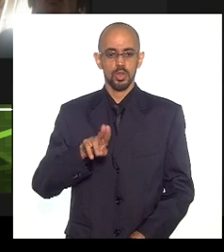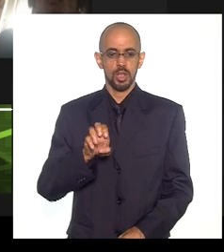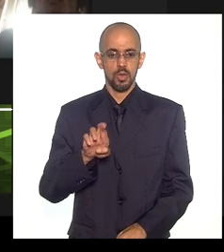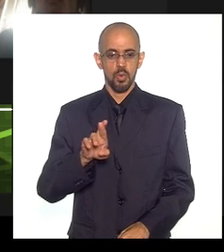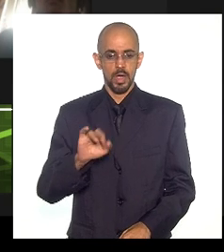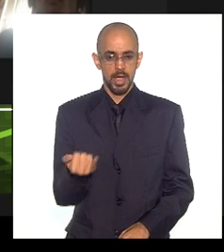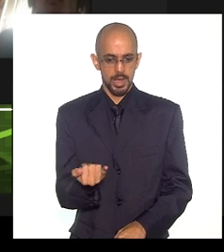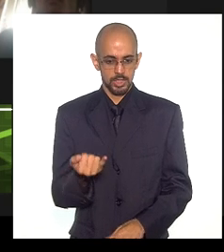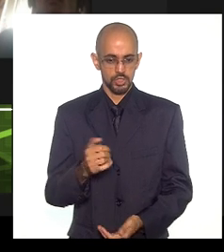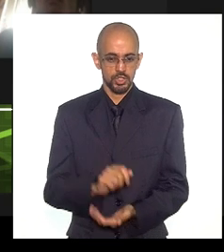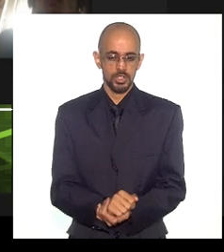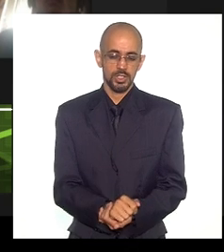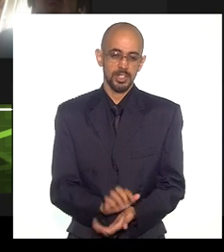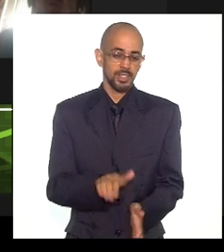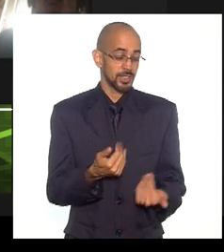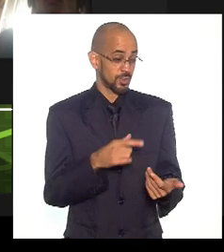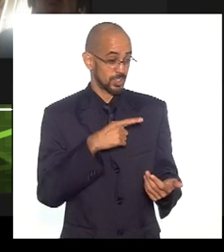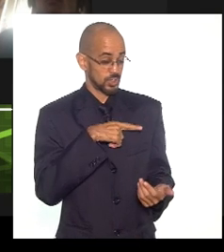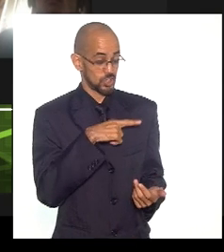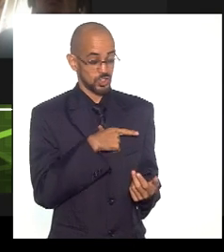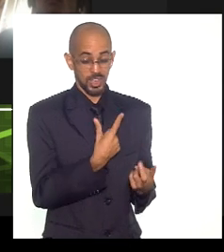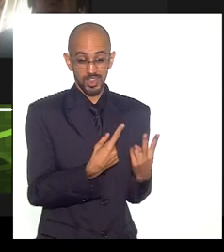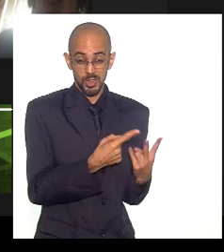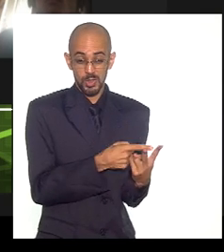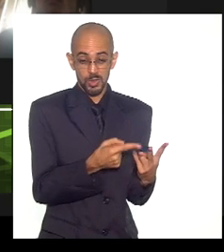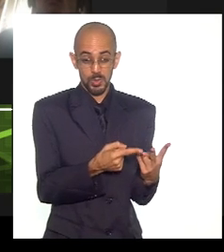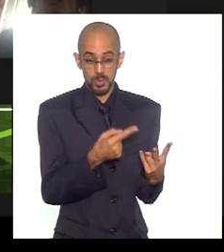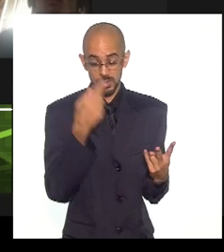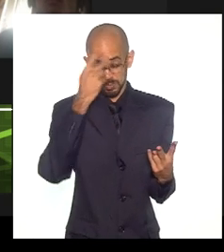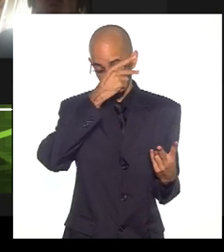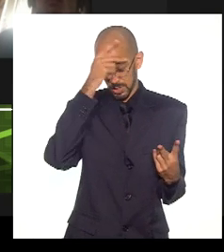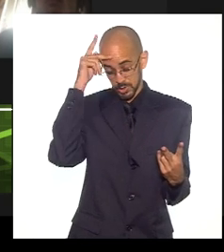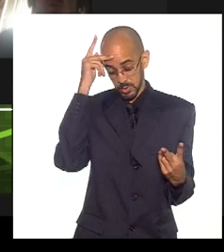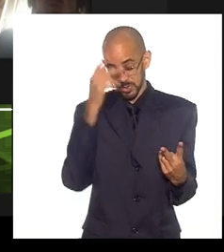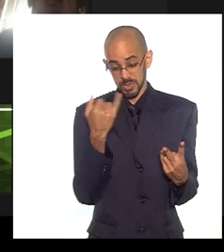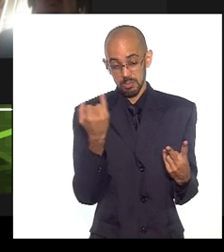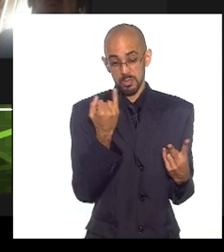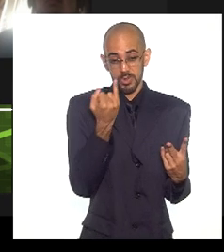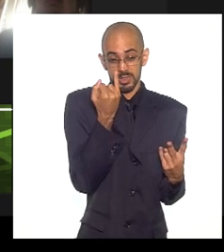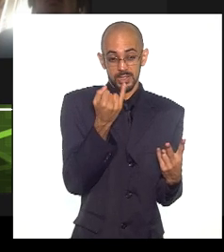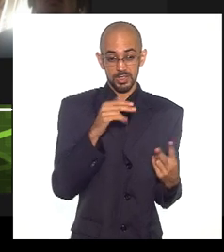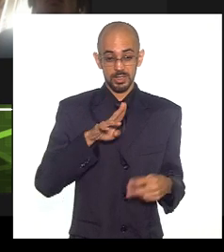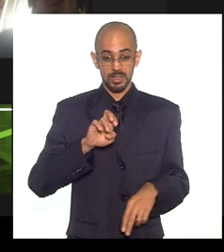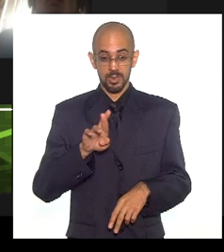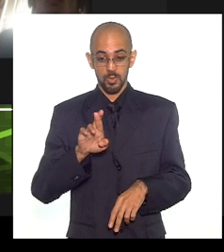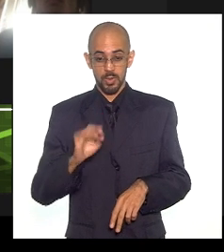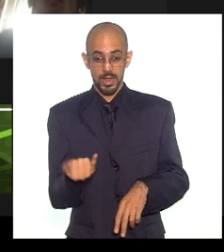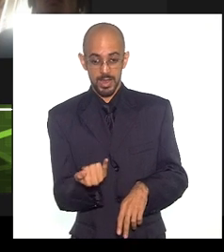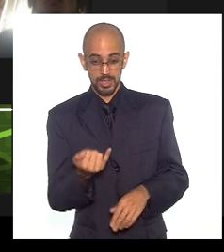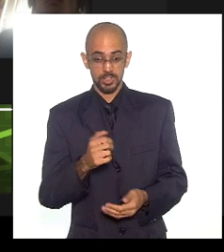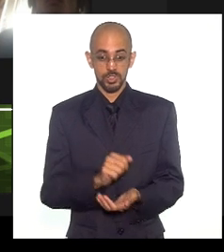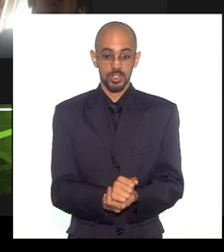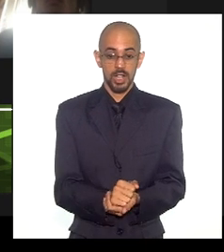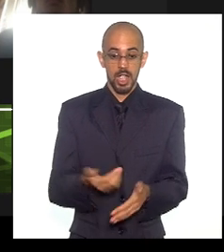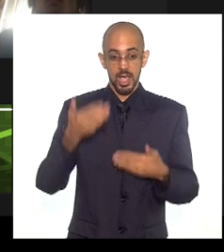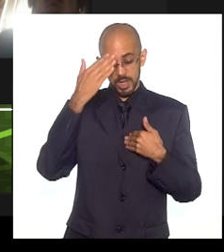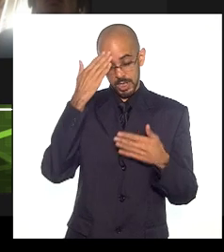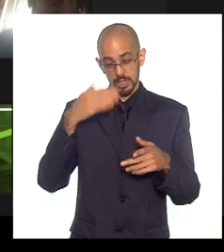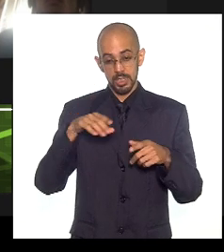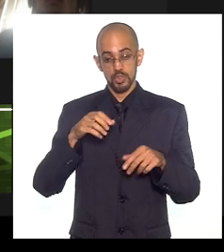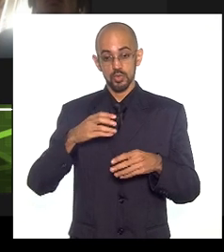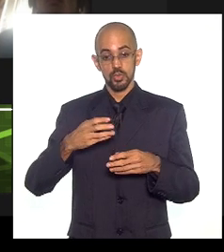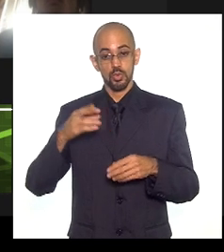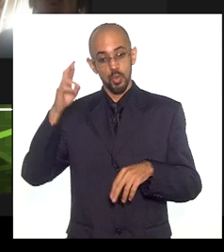com dois bonés, com um boné de gestor estadual e boné também de membro do corpo docente dessa universidade. Agradeço muito ao reitor,